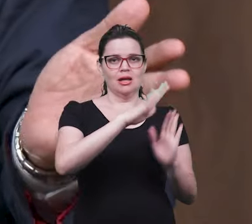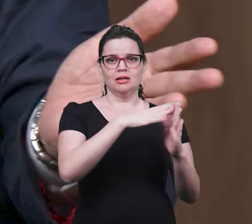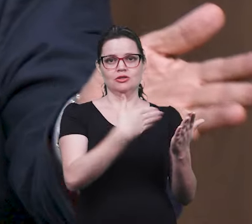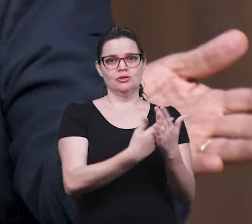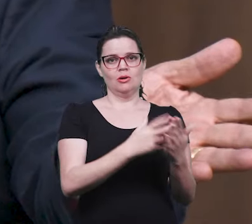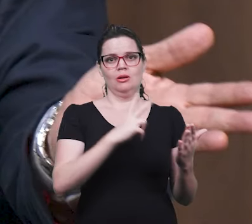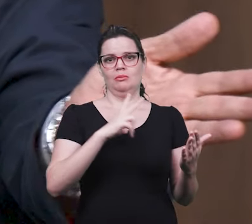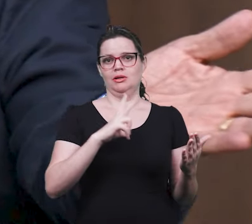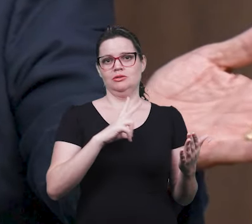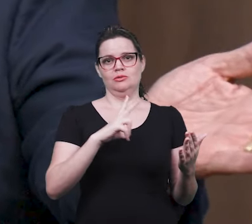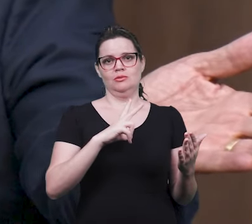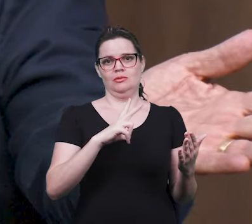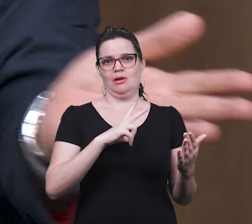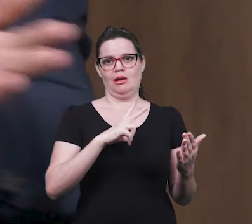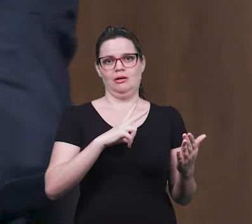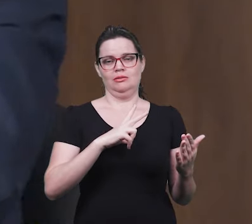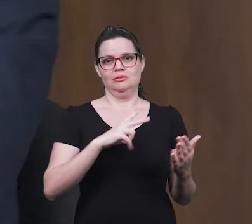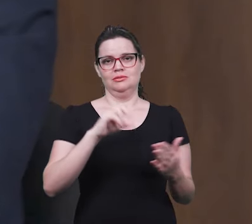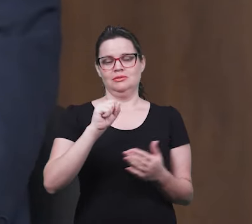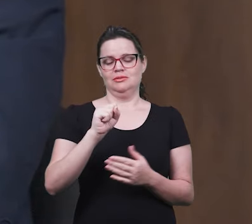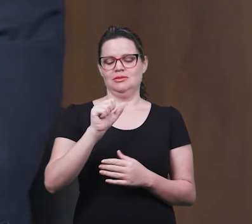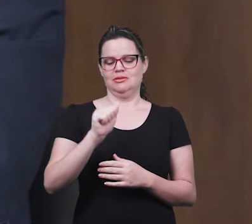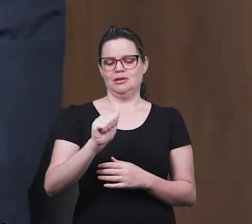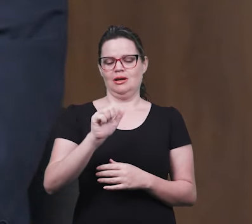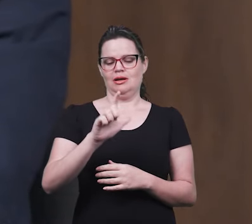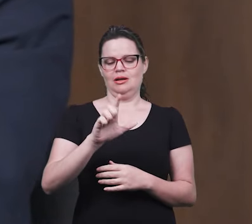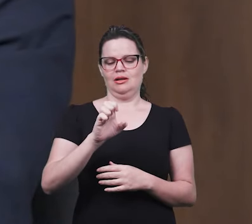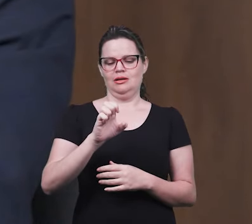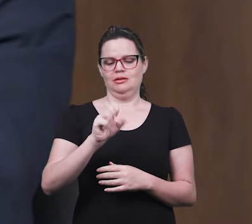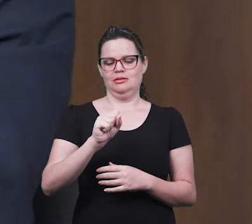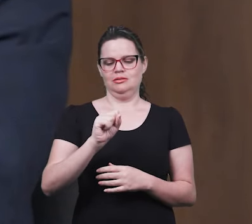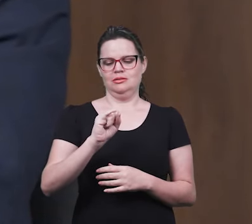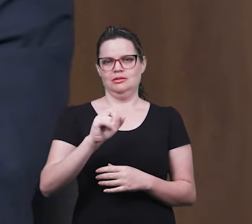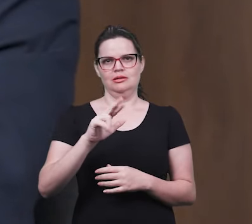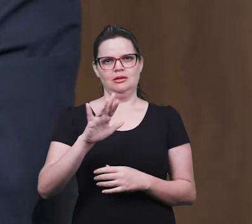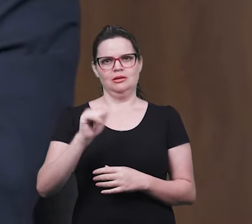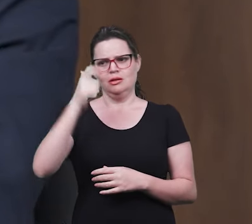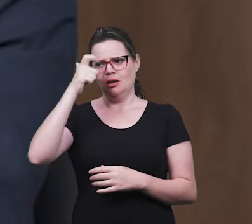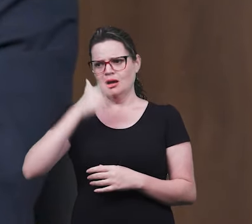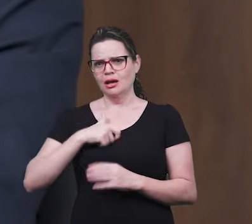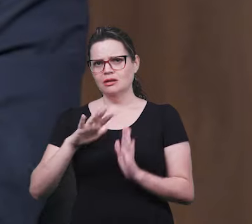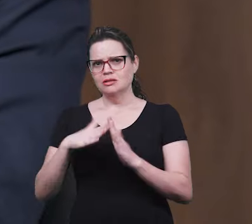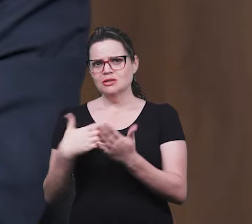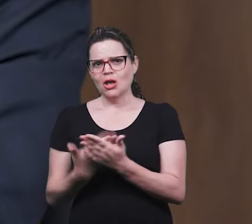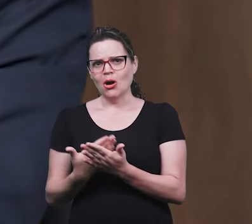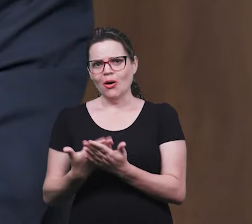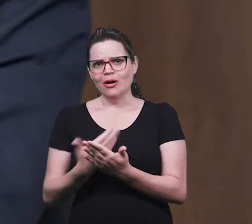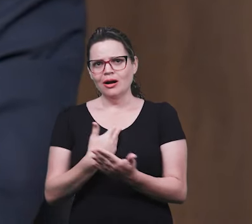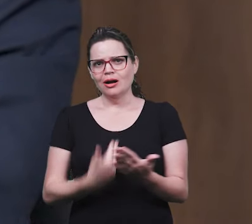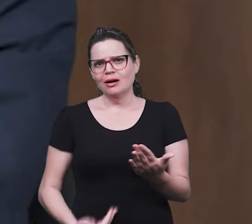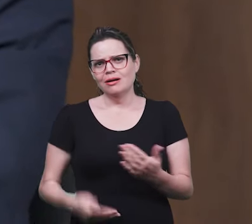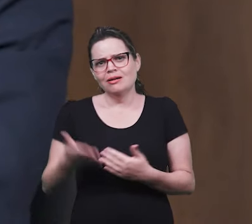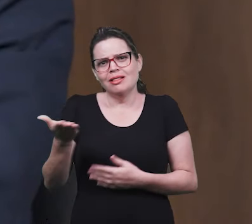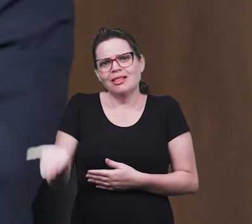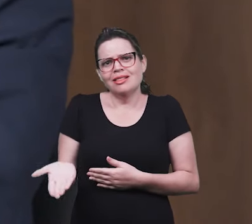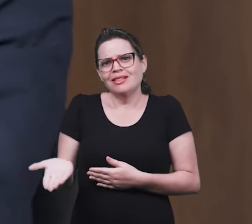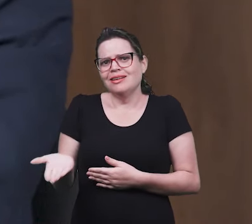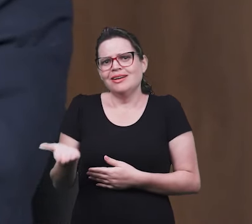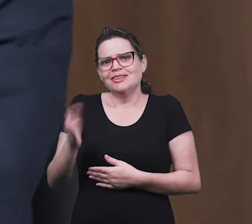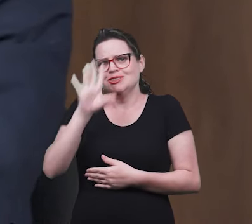era do irmão dela, que era do americano e tal. Eu tinha vindo do Vasco Coutinho, fiz ginásio no Vasco Coutinho.